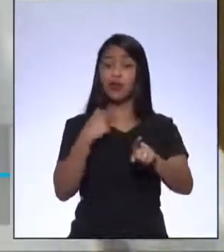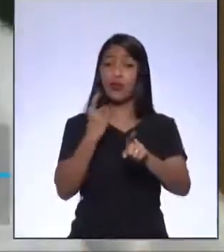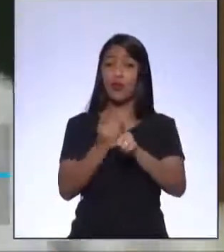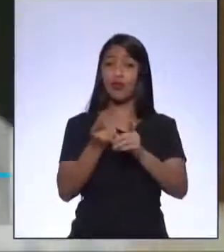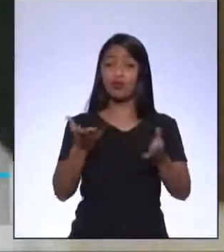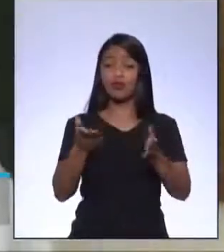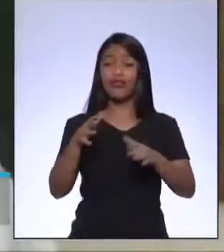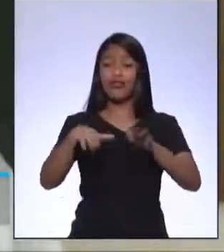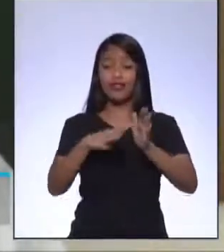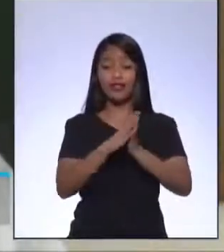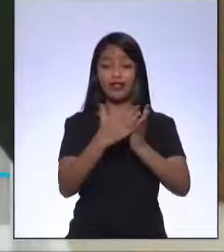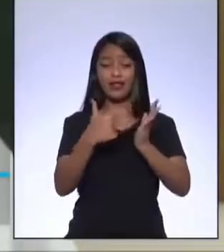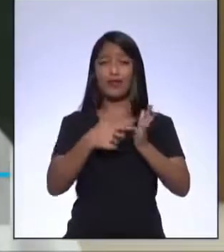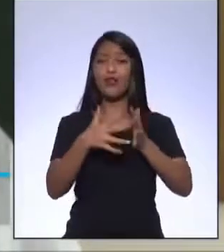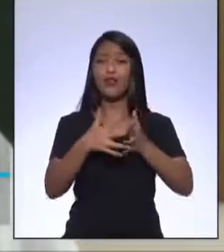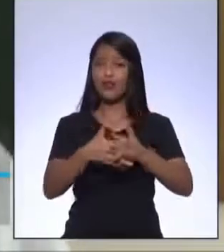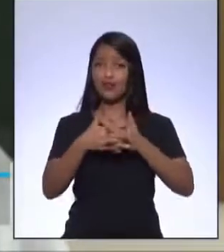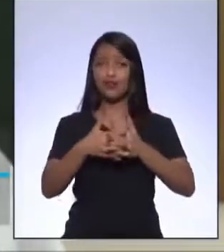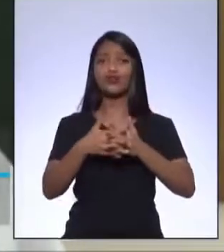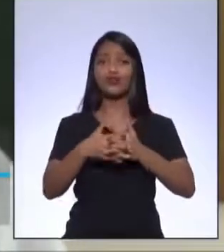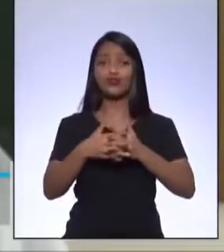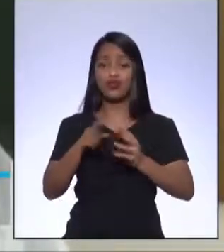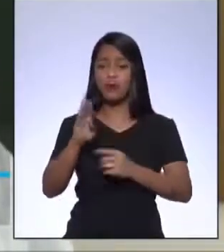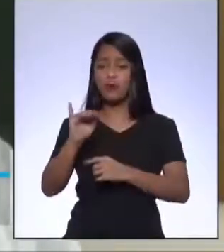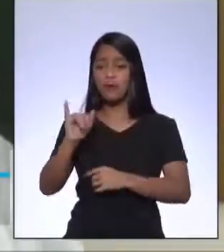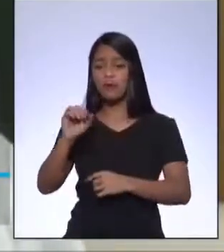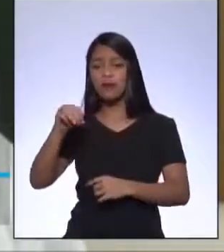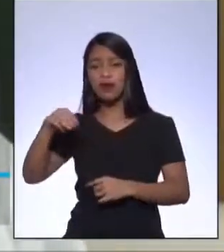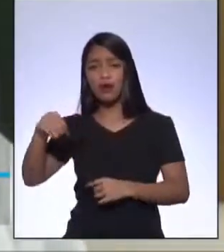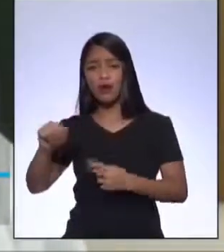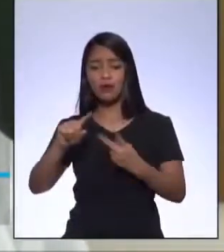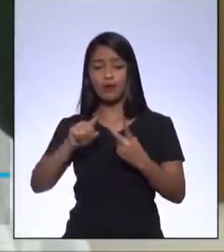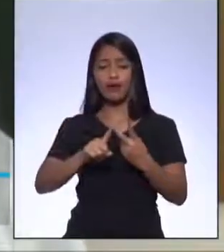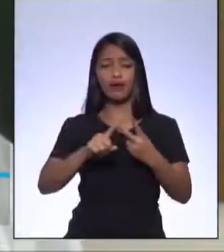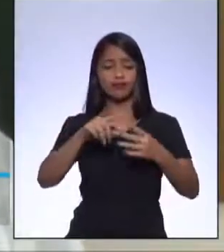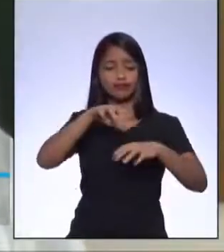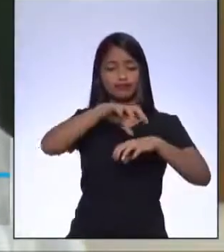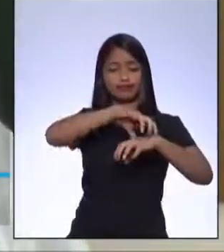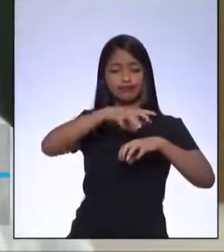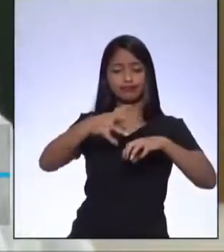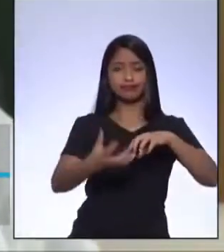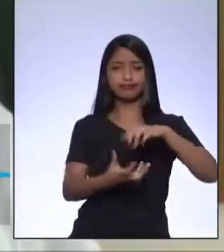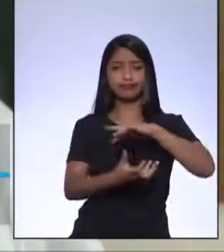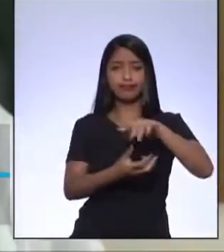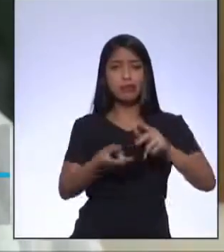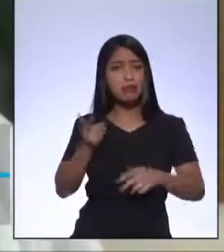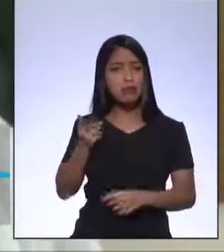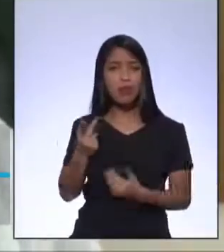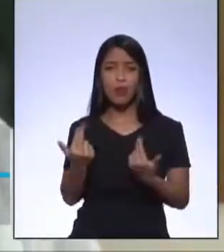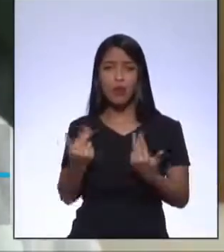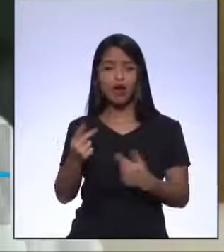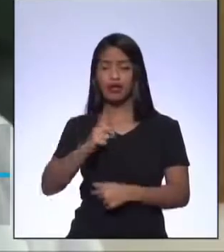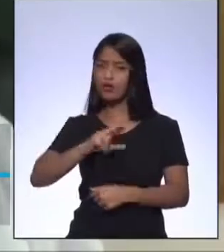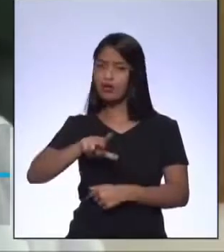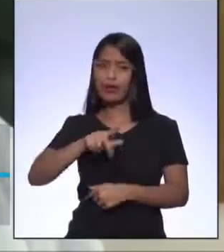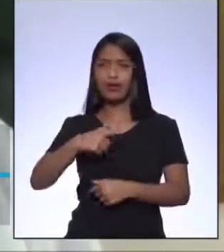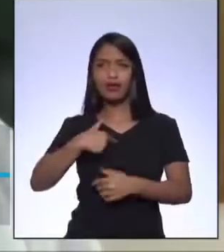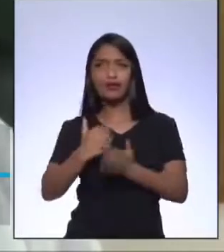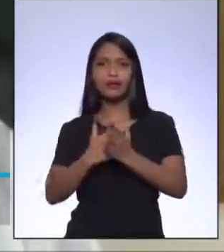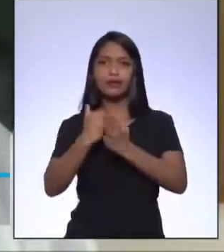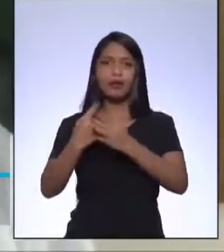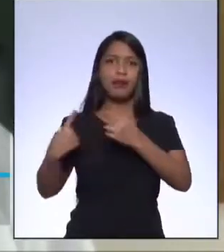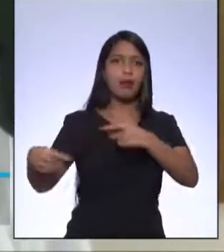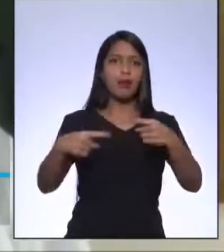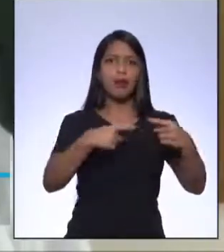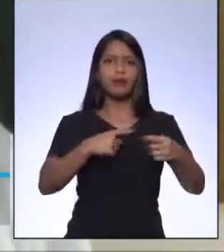até confunde, que utiliza bioma e ecossistema como sinônimo. Então eu não vou entrar nessa discussão aqui, porque para o nosso